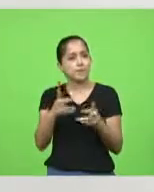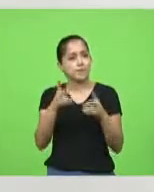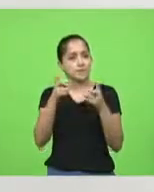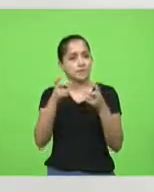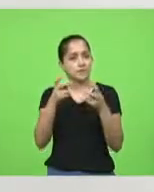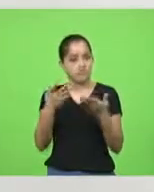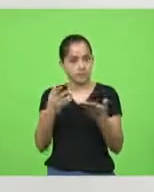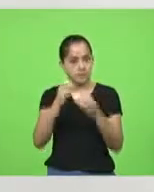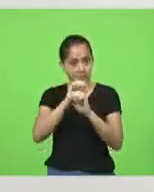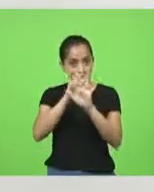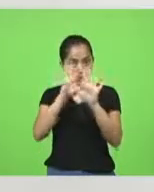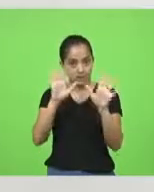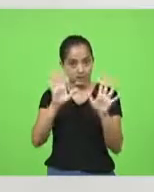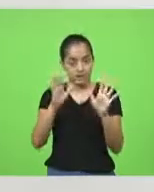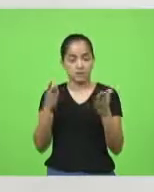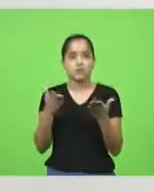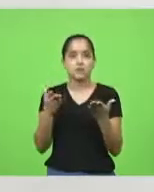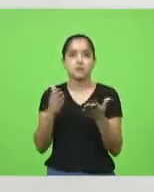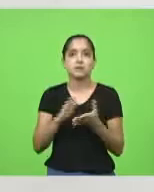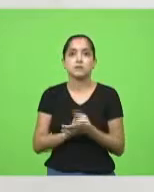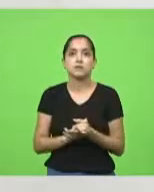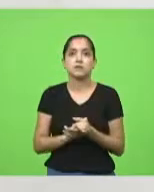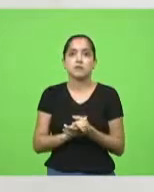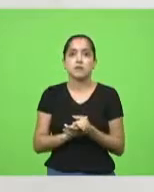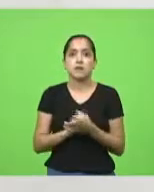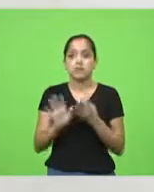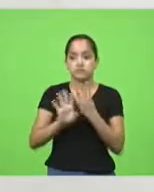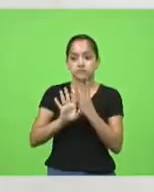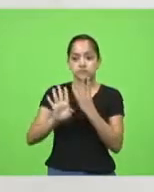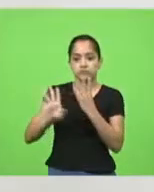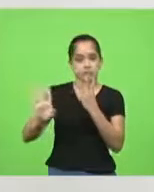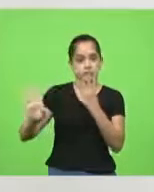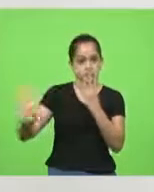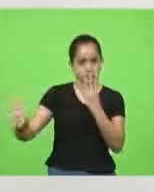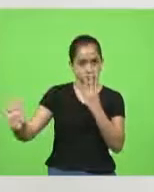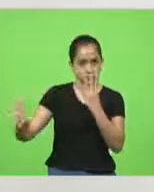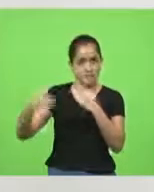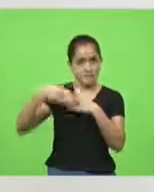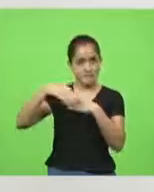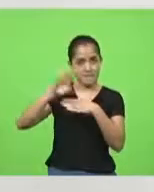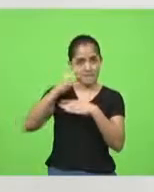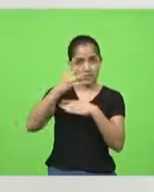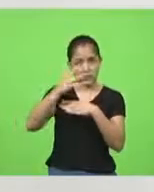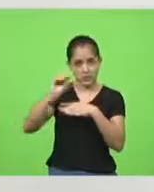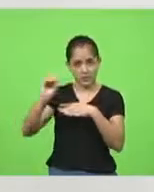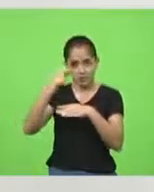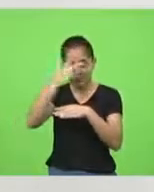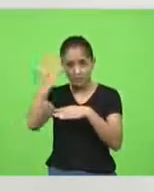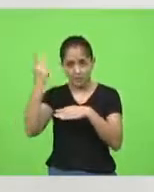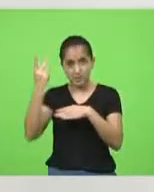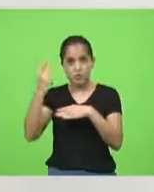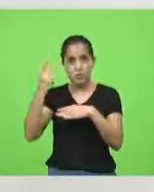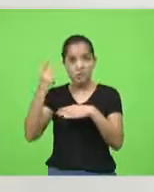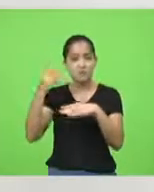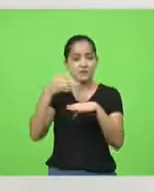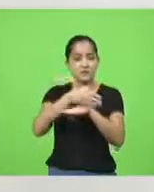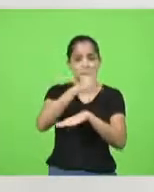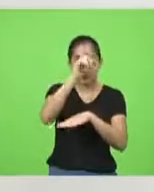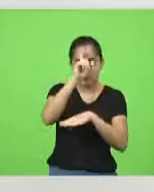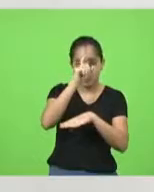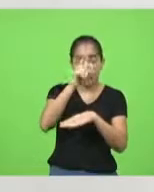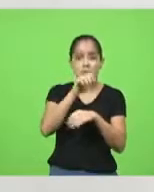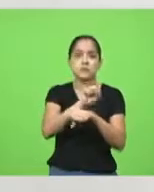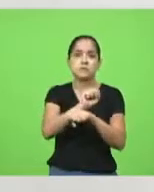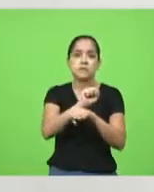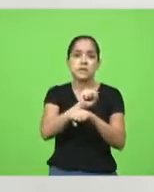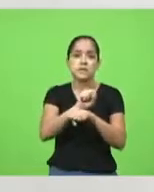aqui. Parte dessa fila de mais de 400 pessoas internadas esperando uma vaga na UTI